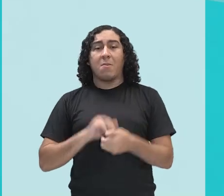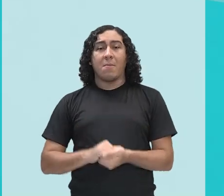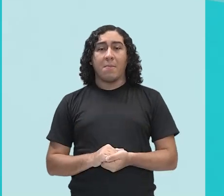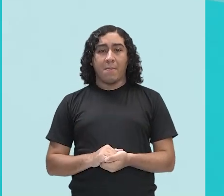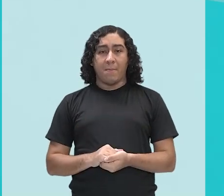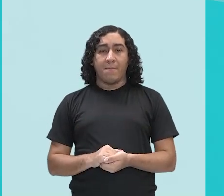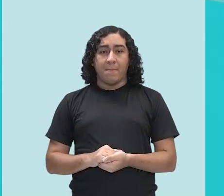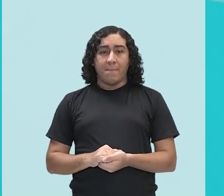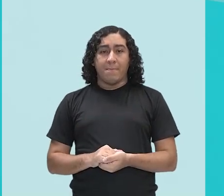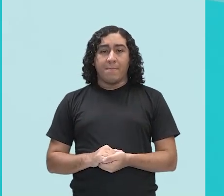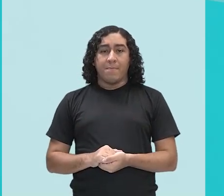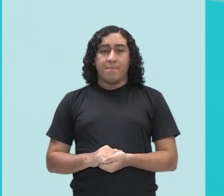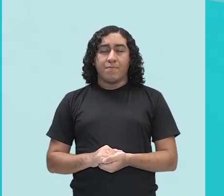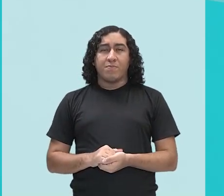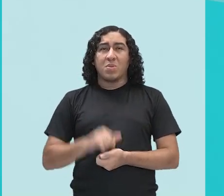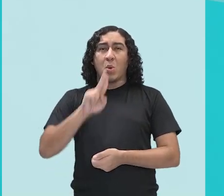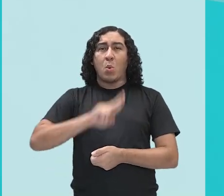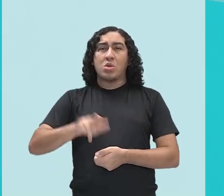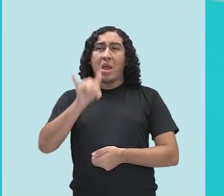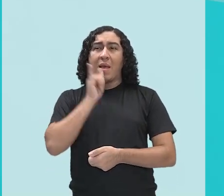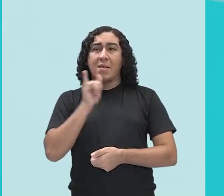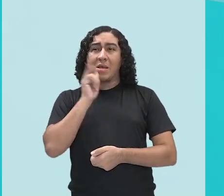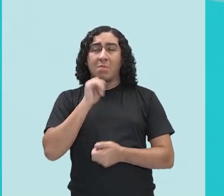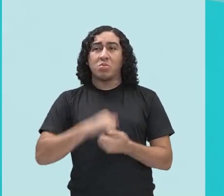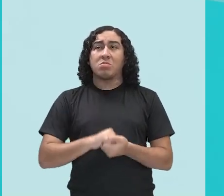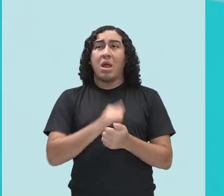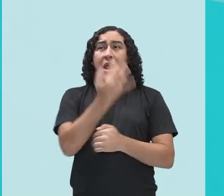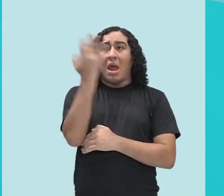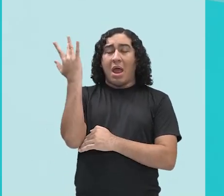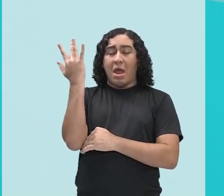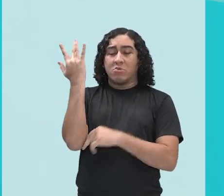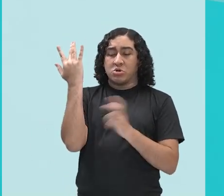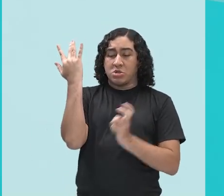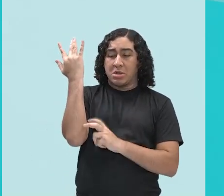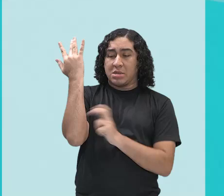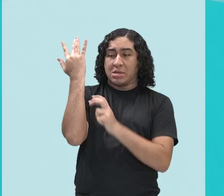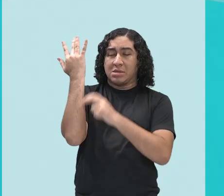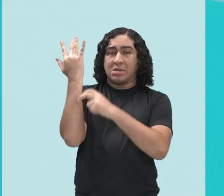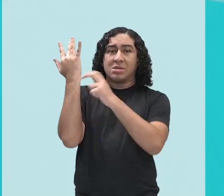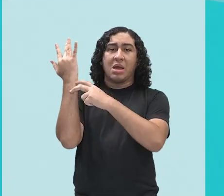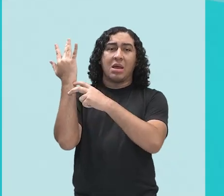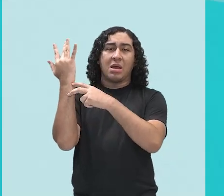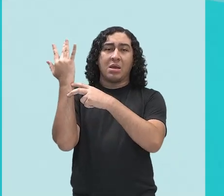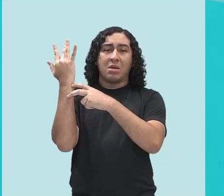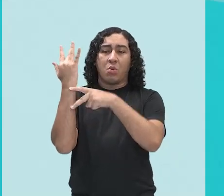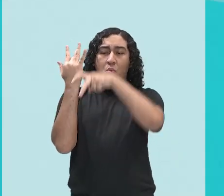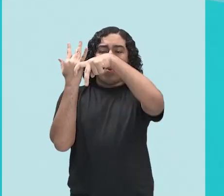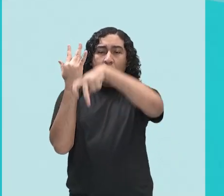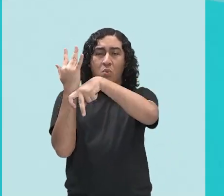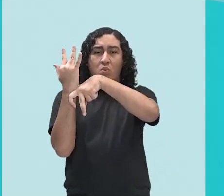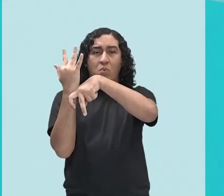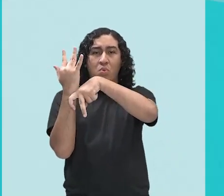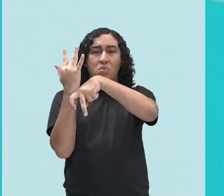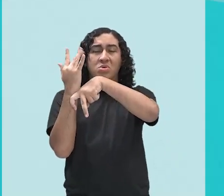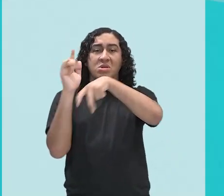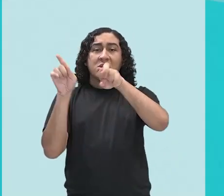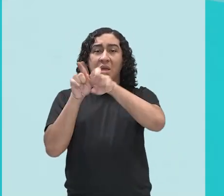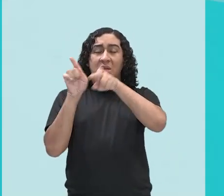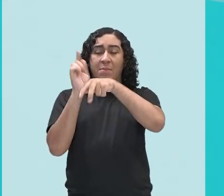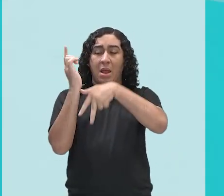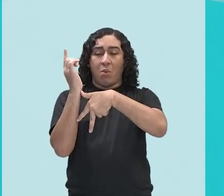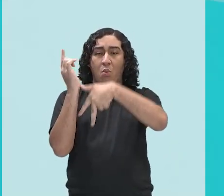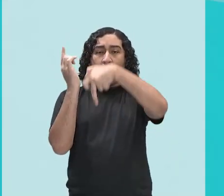até mesmo utilizando algo ao redor, por exemplo, árvores, escalar árvores, segurar no galho da árvore e fazer